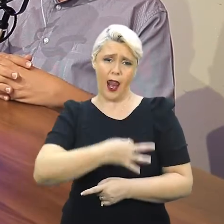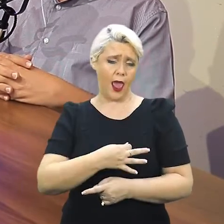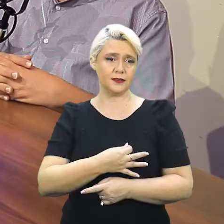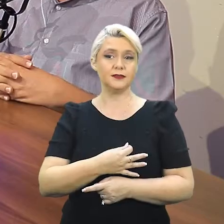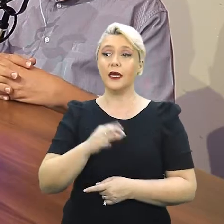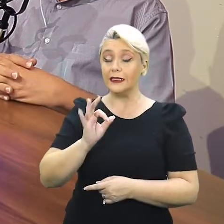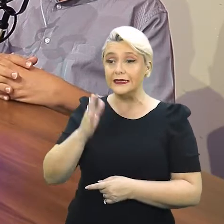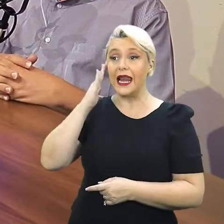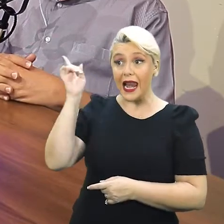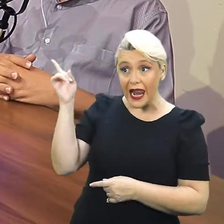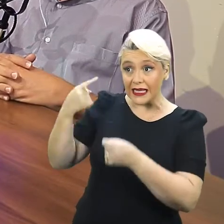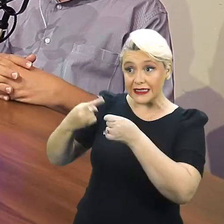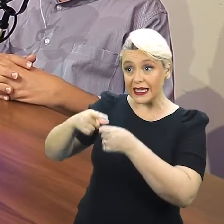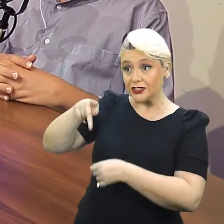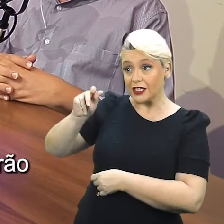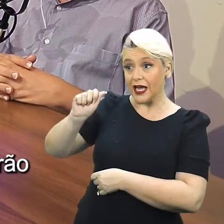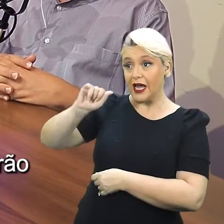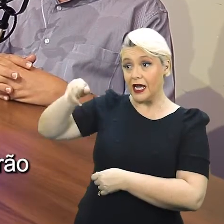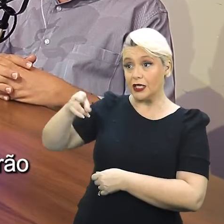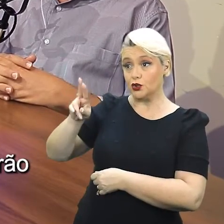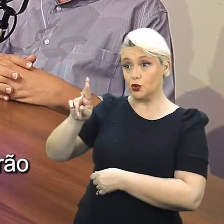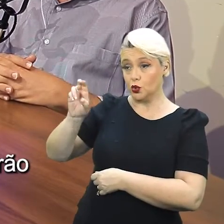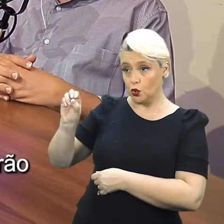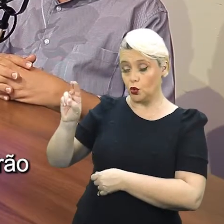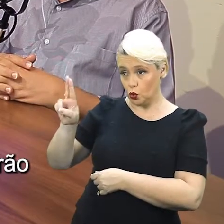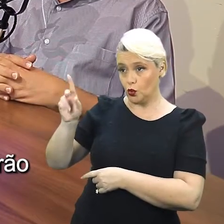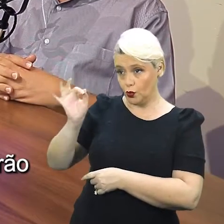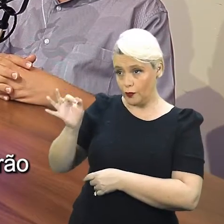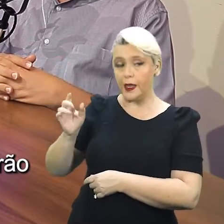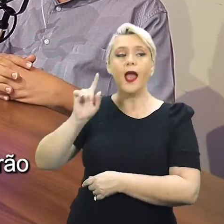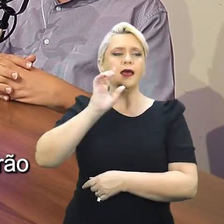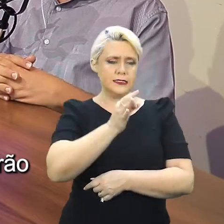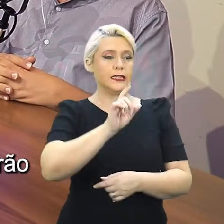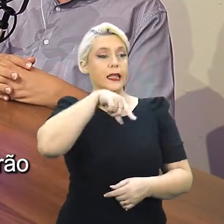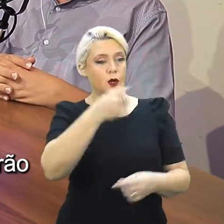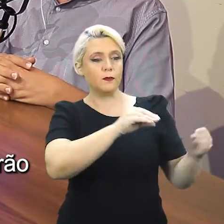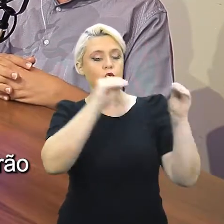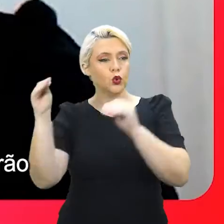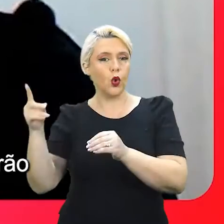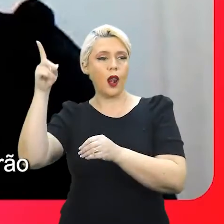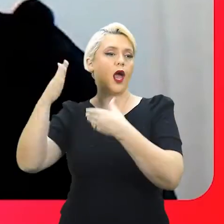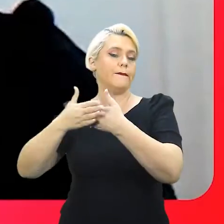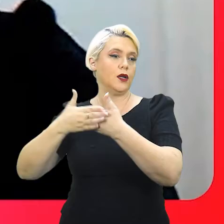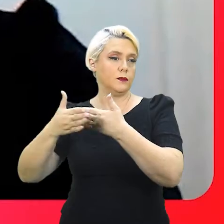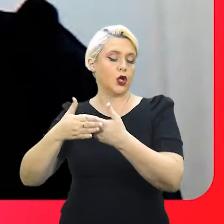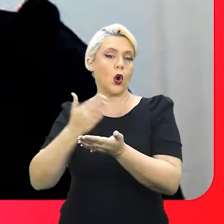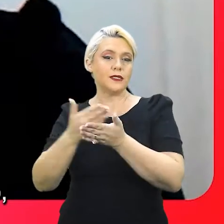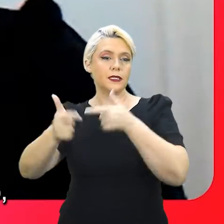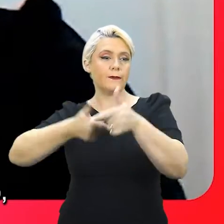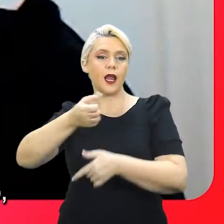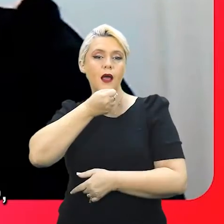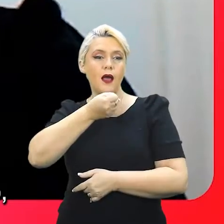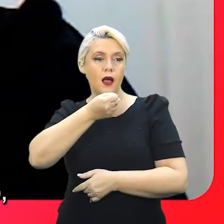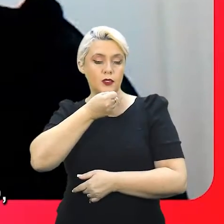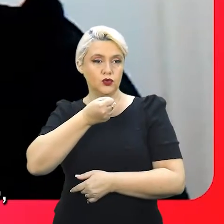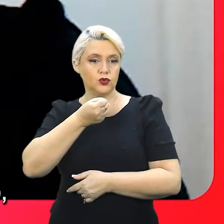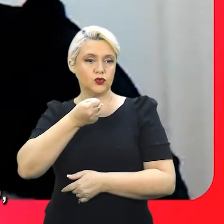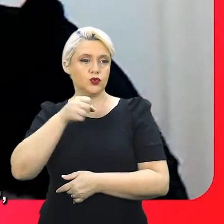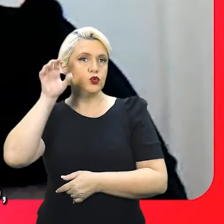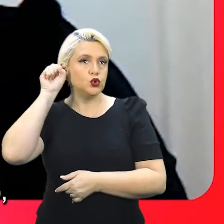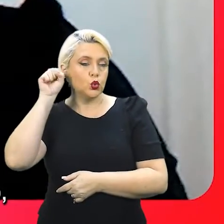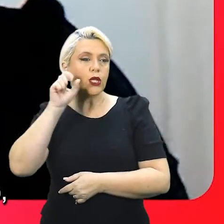lá em Cajuru. Em Cajuru. Depois eu fui para Ribeirão Preto. Em Ribeirão Preto eu comecei como rádio escuta, né? Rádio escuta é